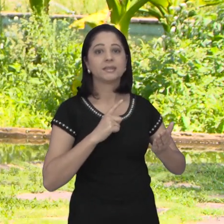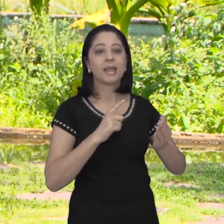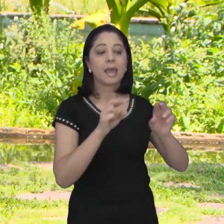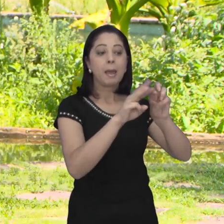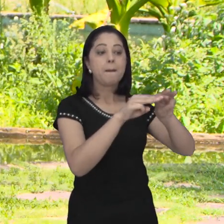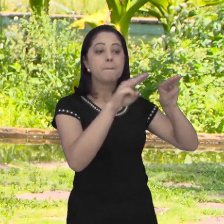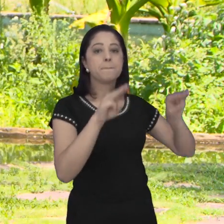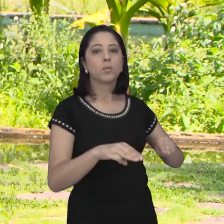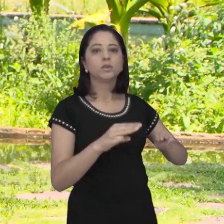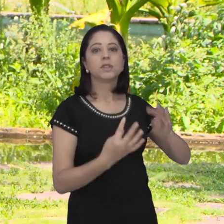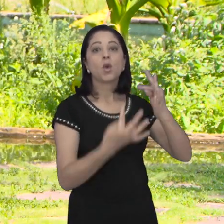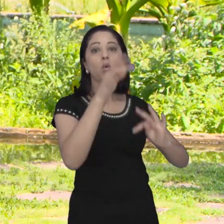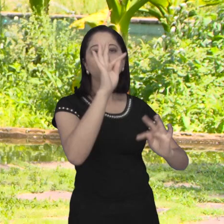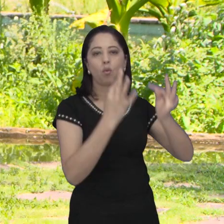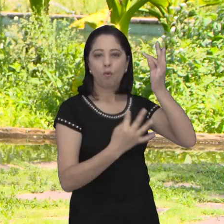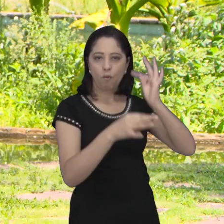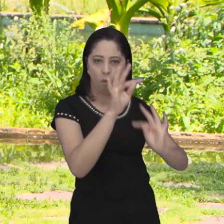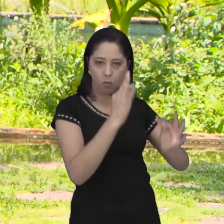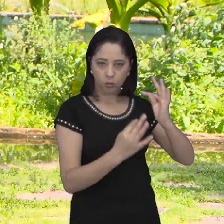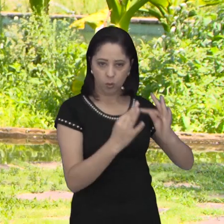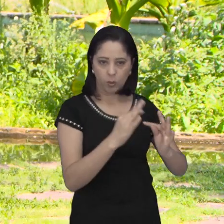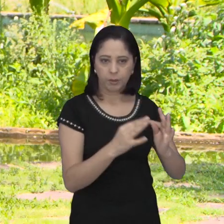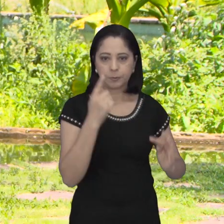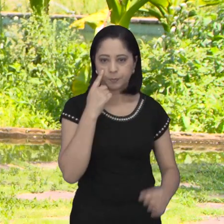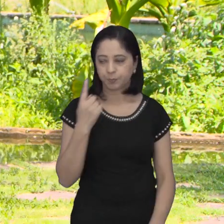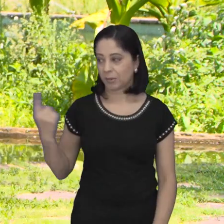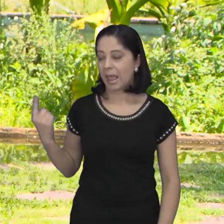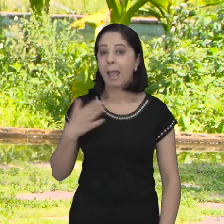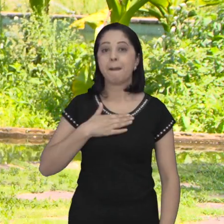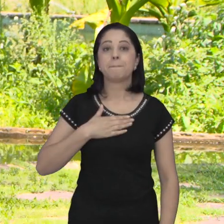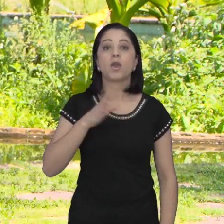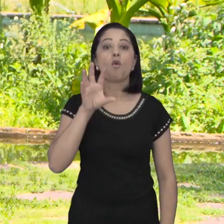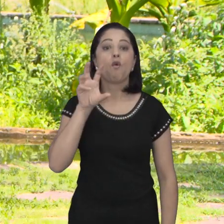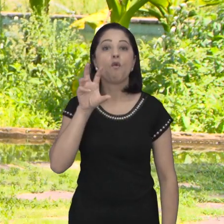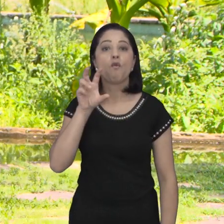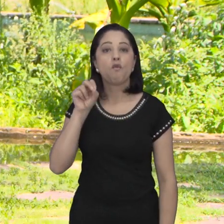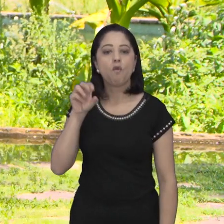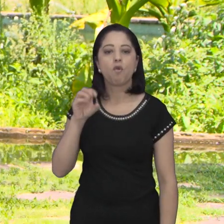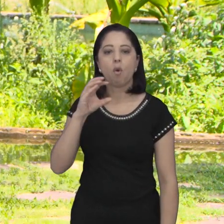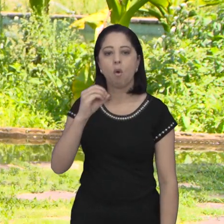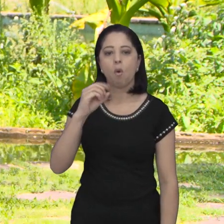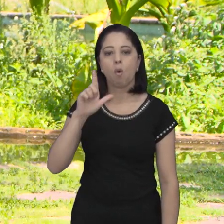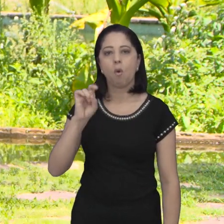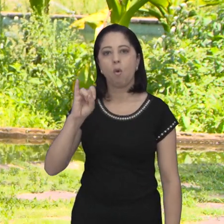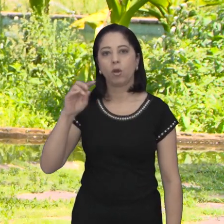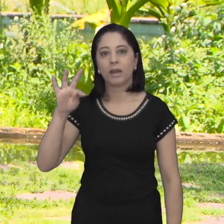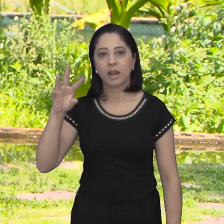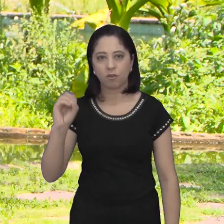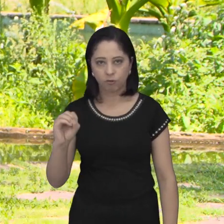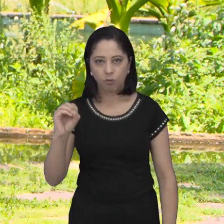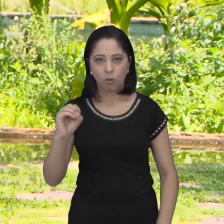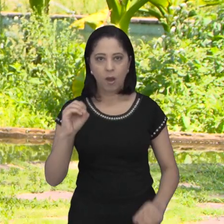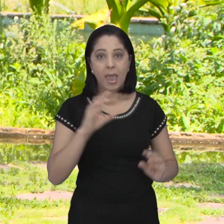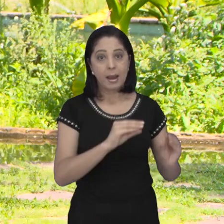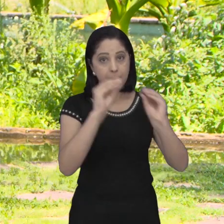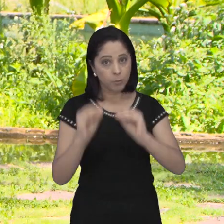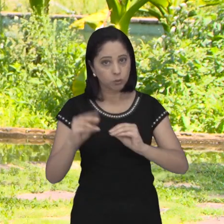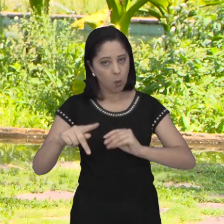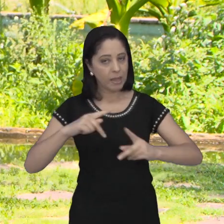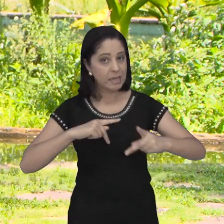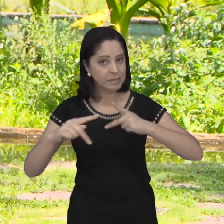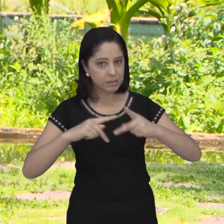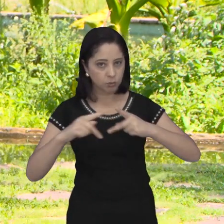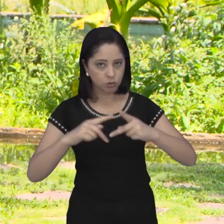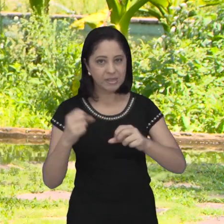banco financiou essa compra e essa mudança para o Olivo. Então, quando